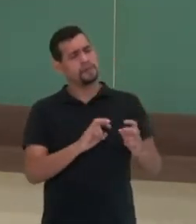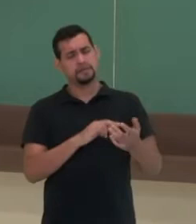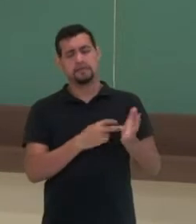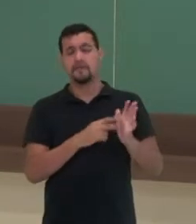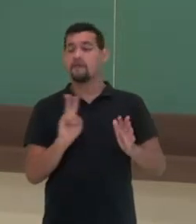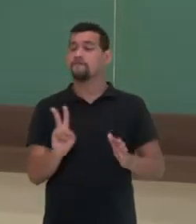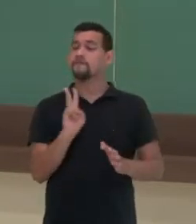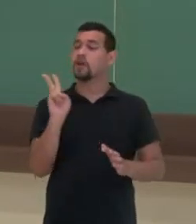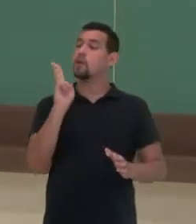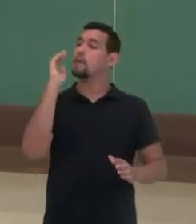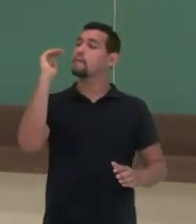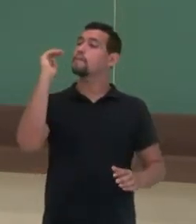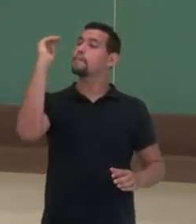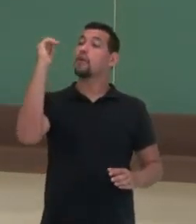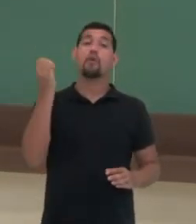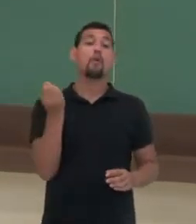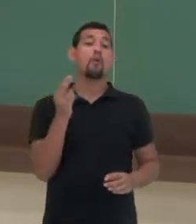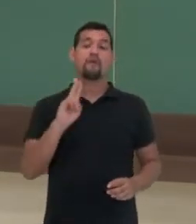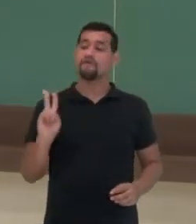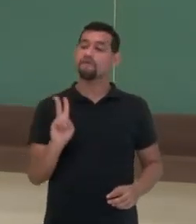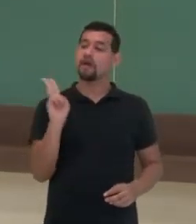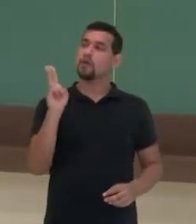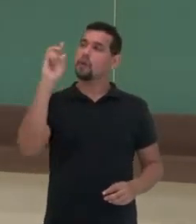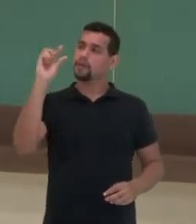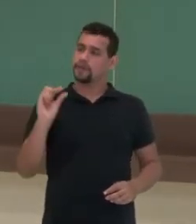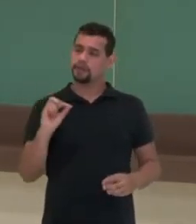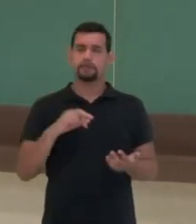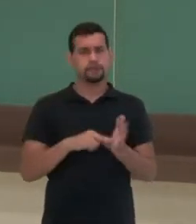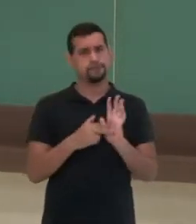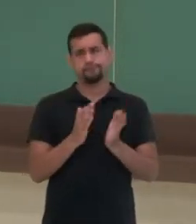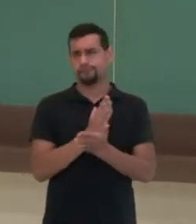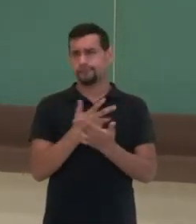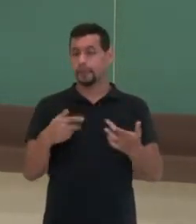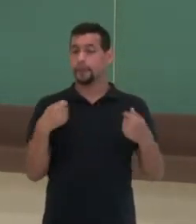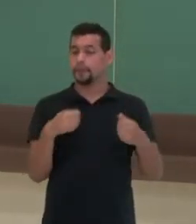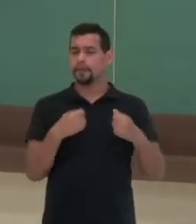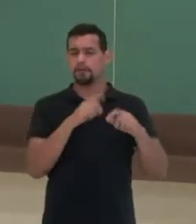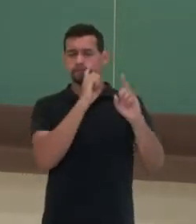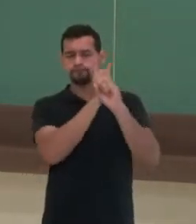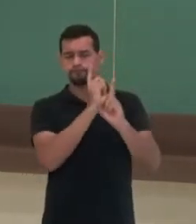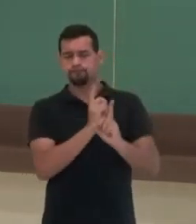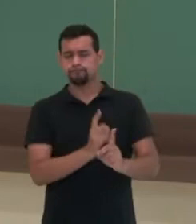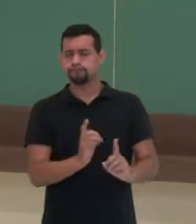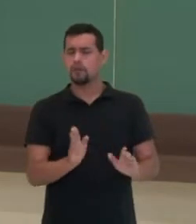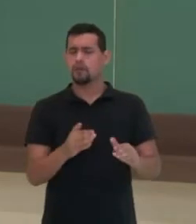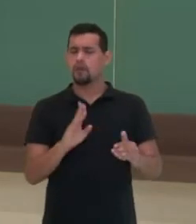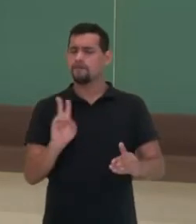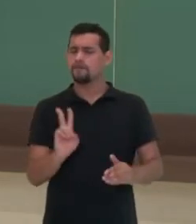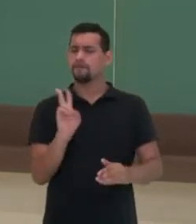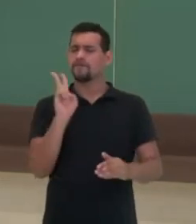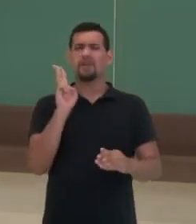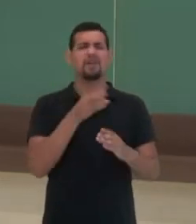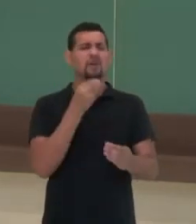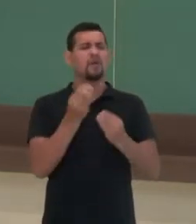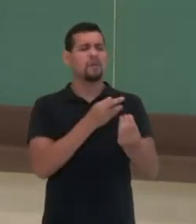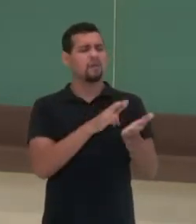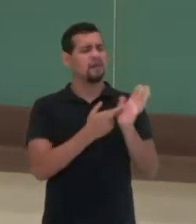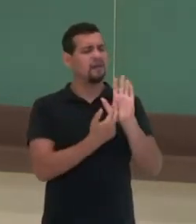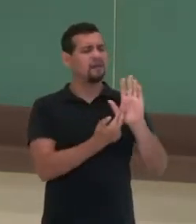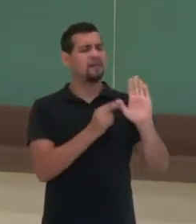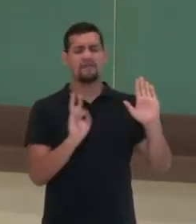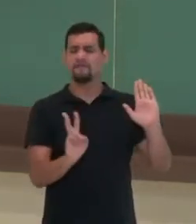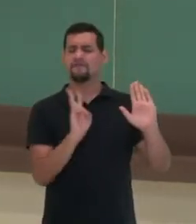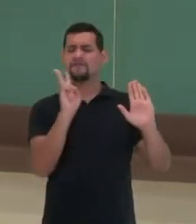valor máximo ou o valor mínimo de alguma coisa e precisamos encontrar esses valores. Como representar